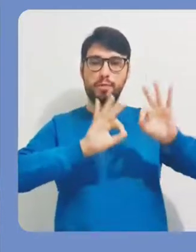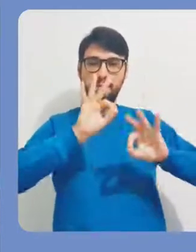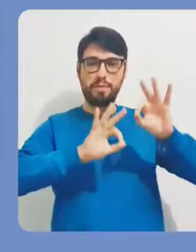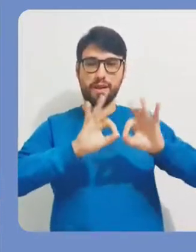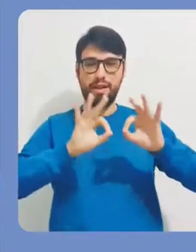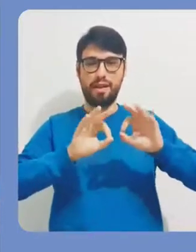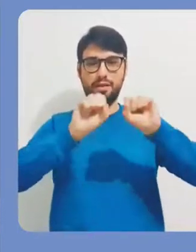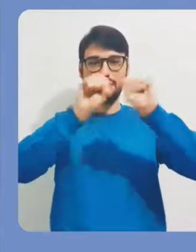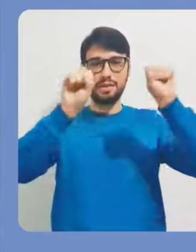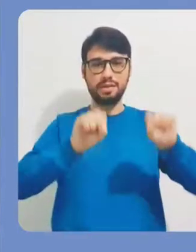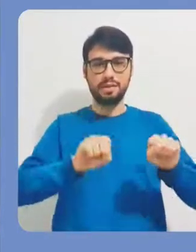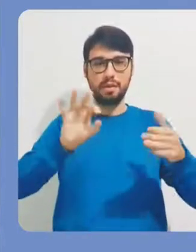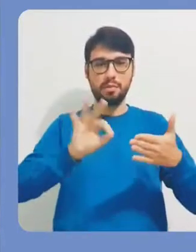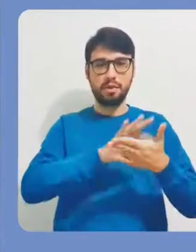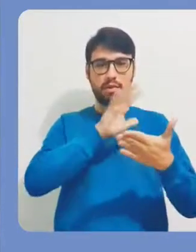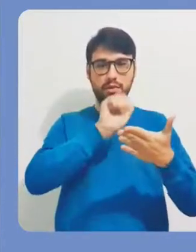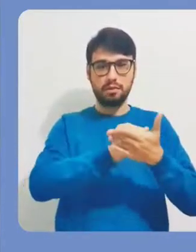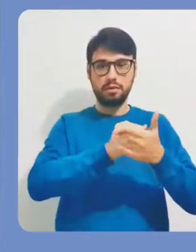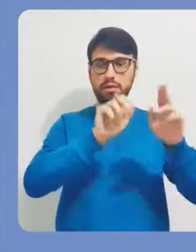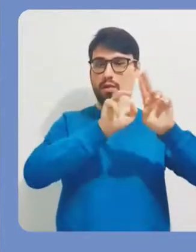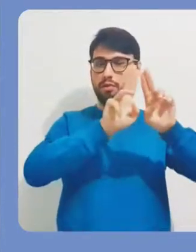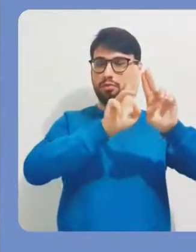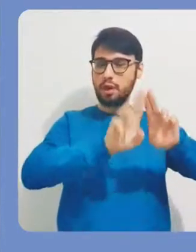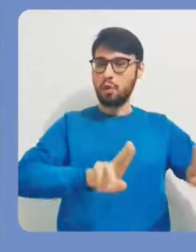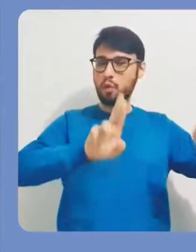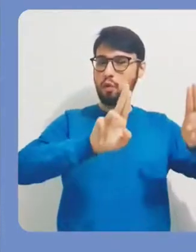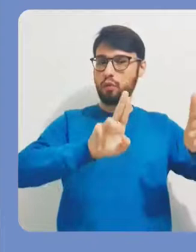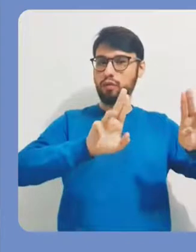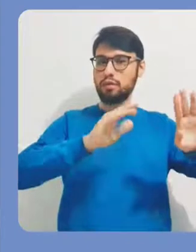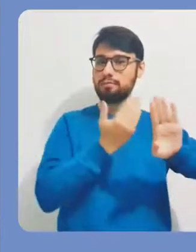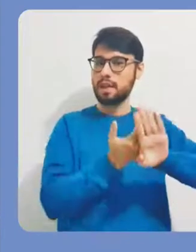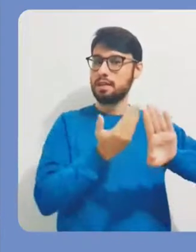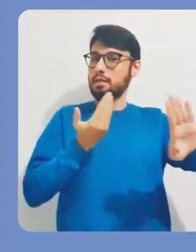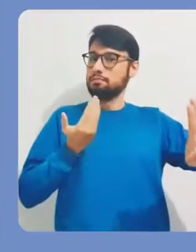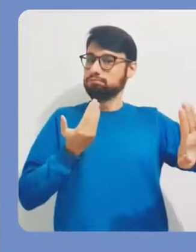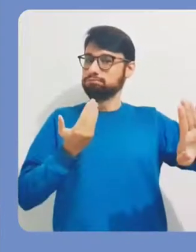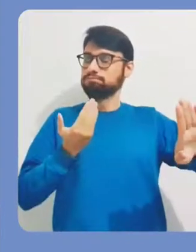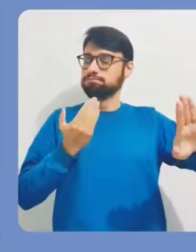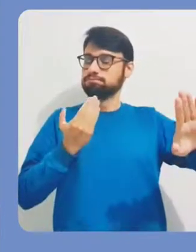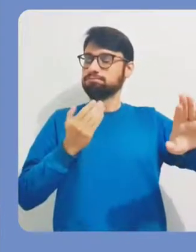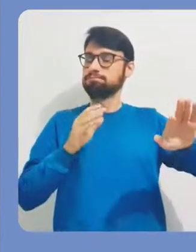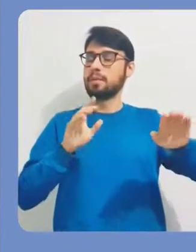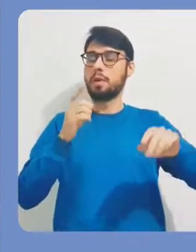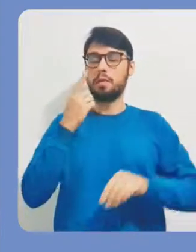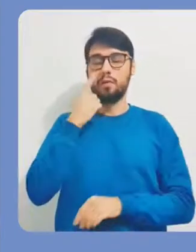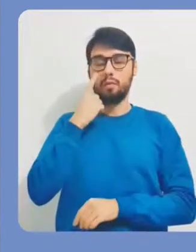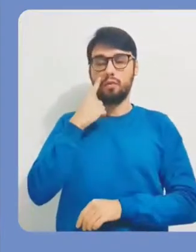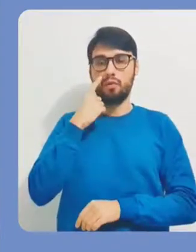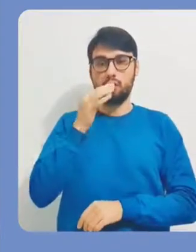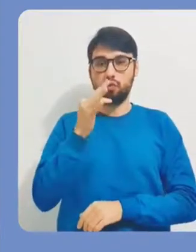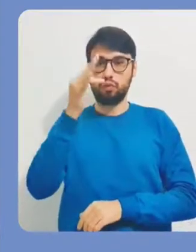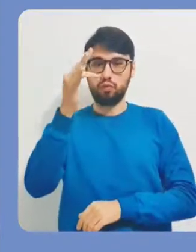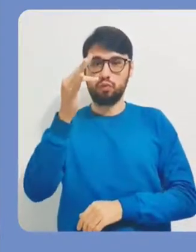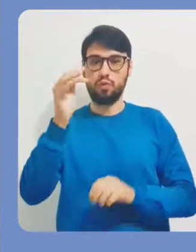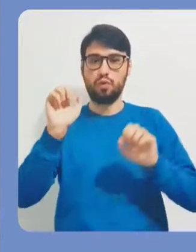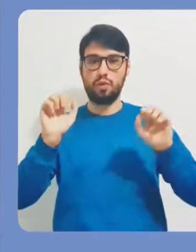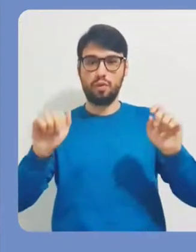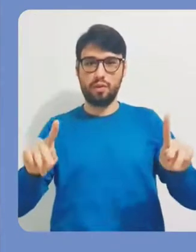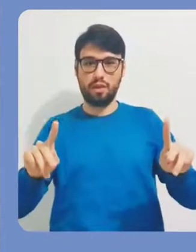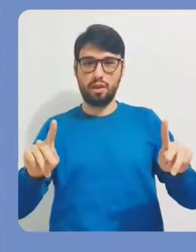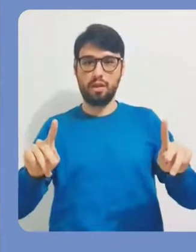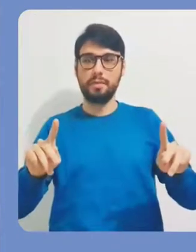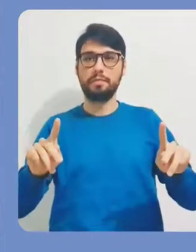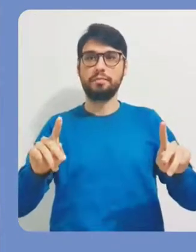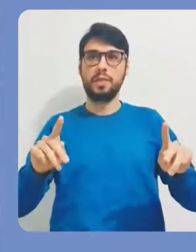E o sistema de inscrições da UFSC é uma plataforma à parte dos sistemas páginas. Então, ao invés de eu criar uma